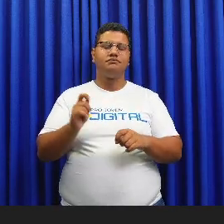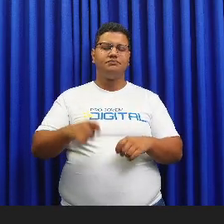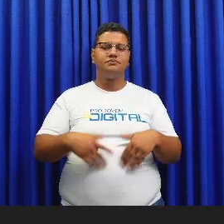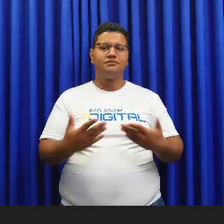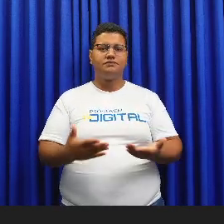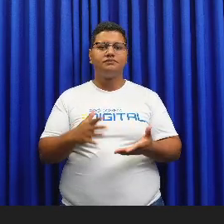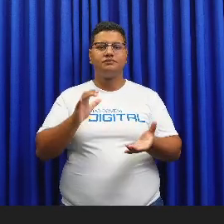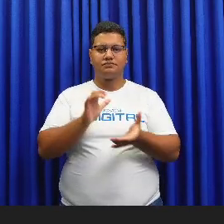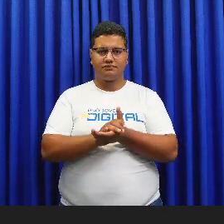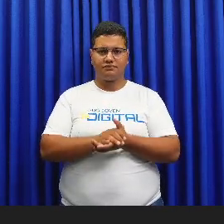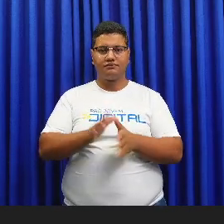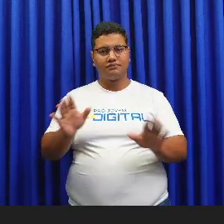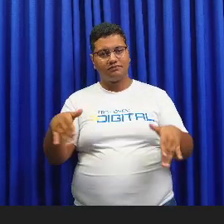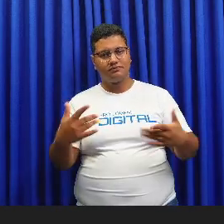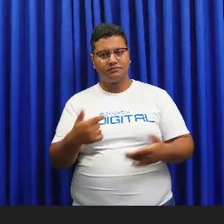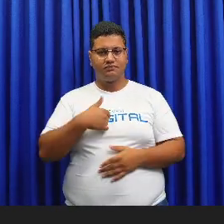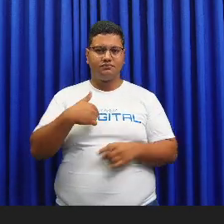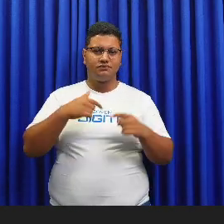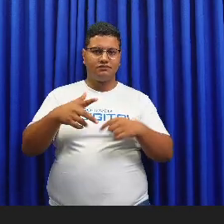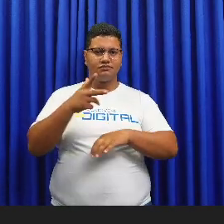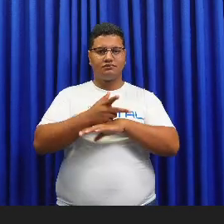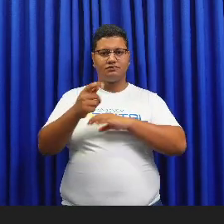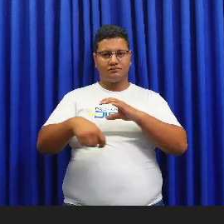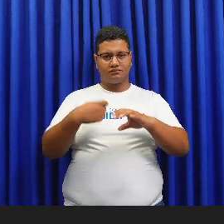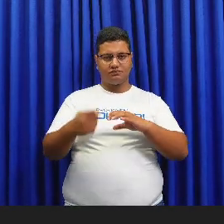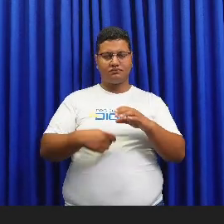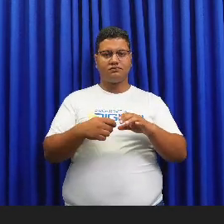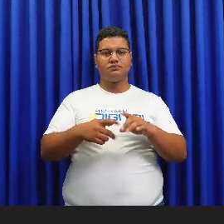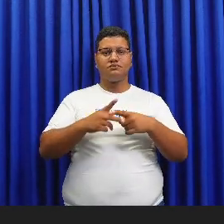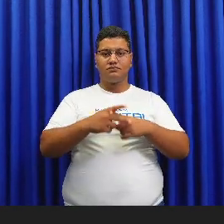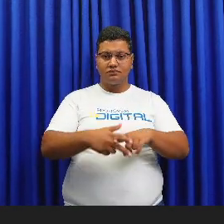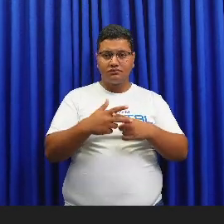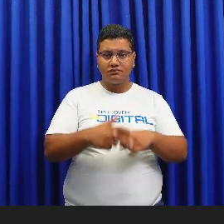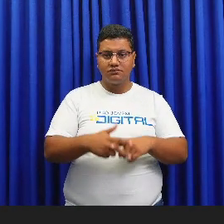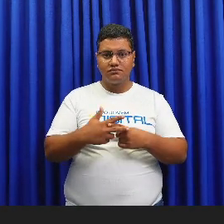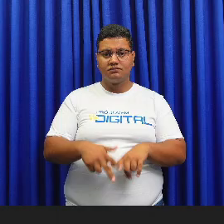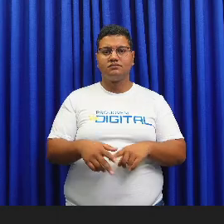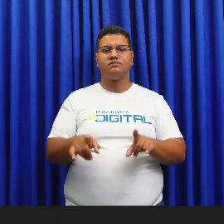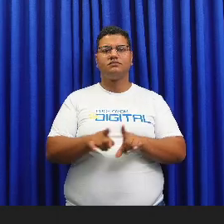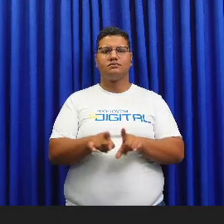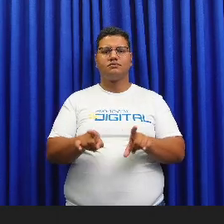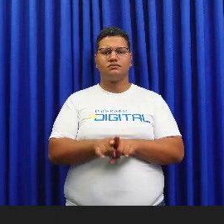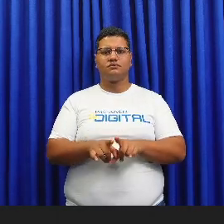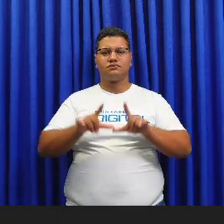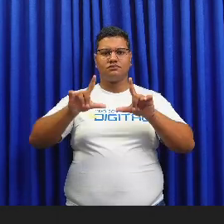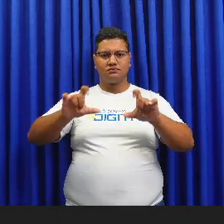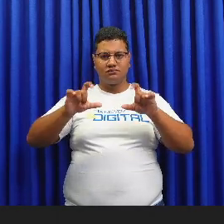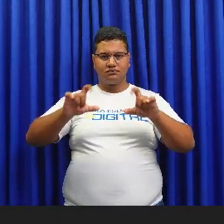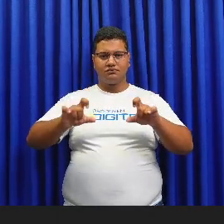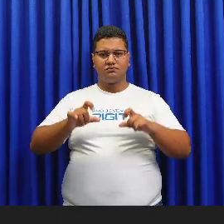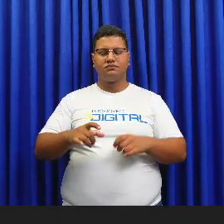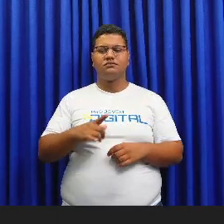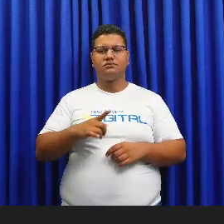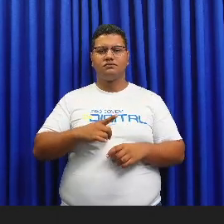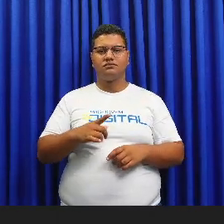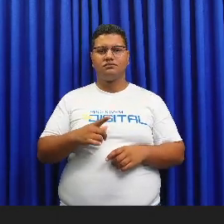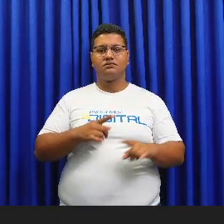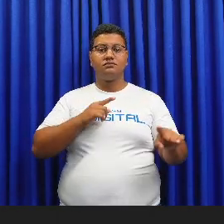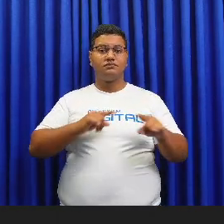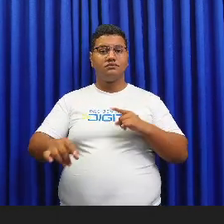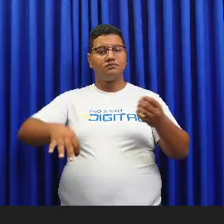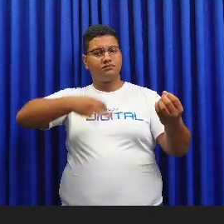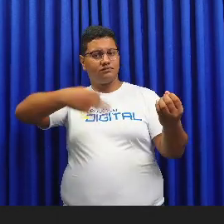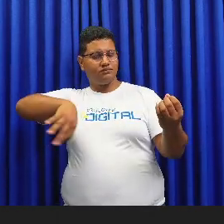Então, eu tenho aí o filmmaker, eu tenho o editor, eu tenho o fotógrafo, eu tenho o